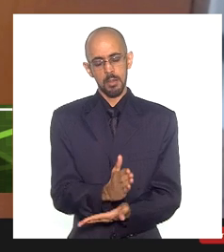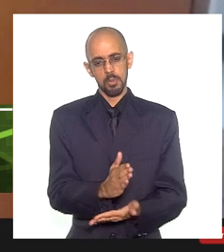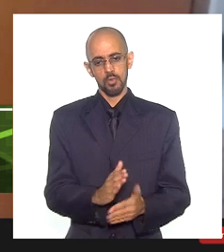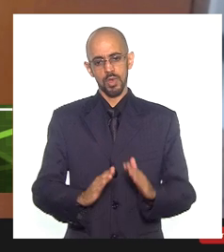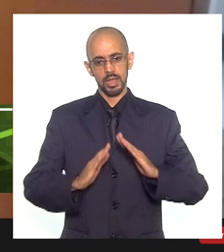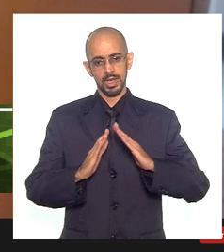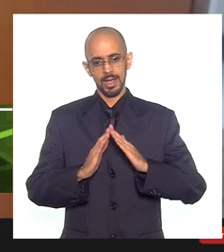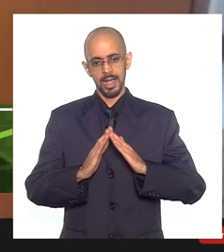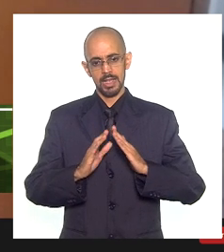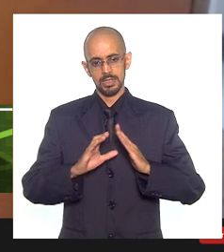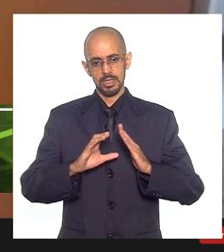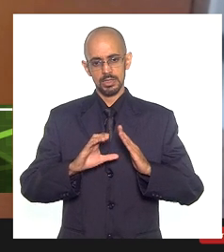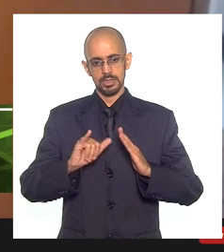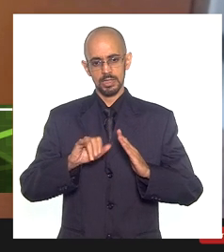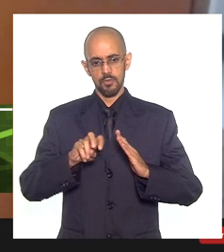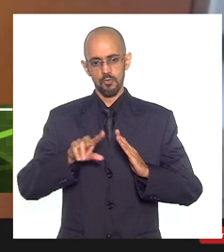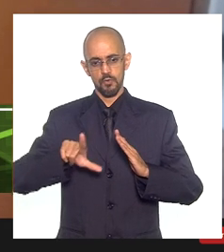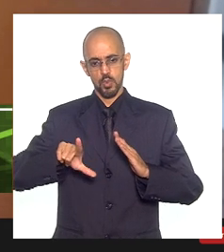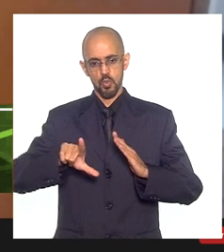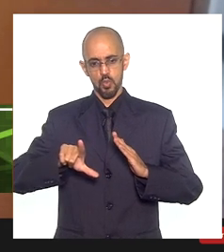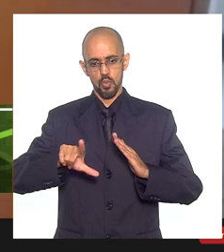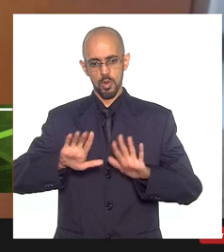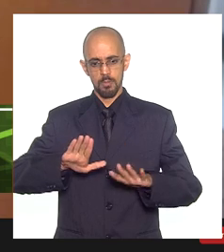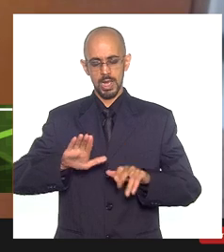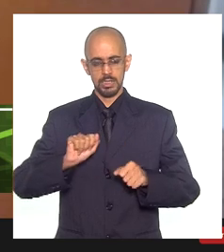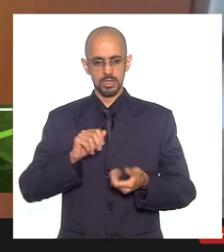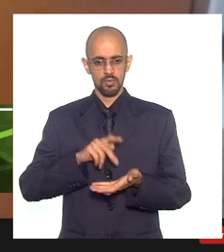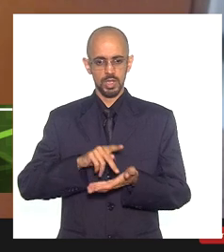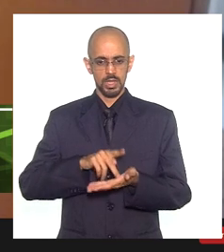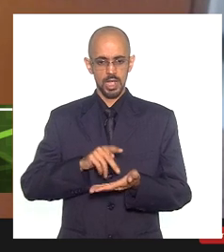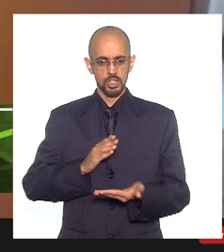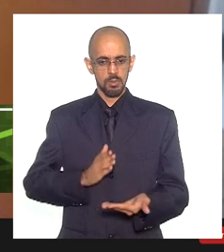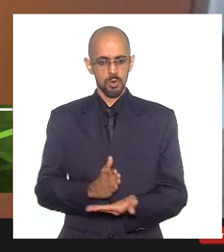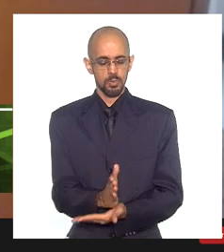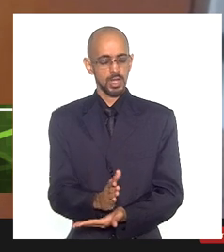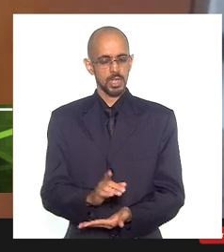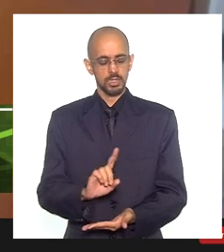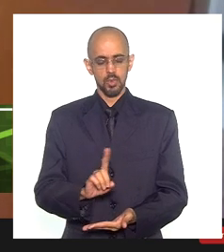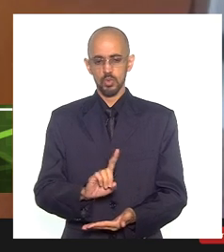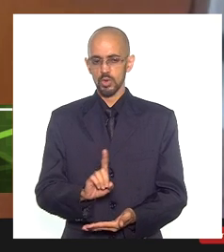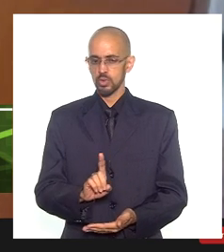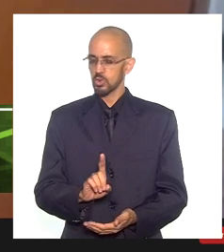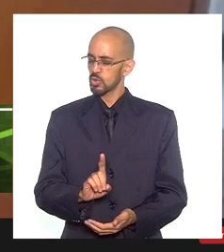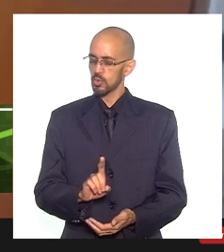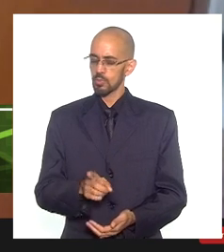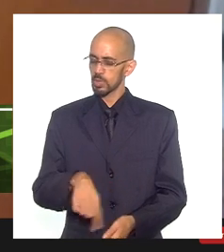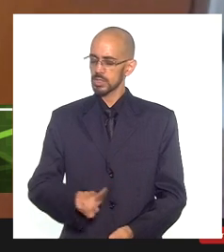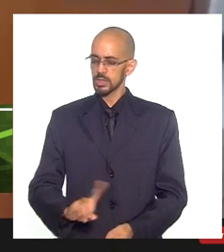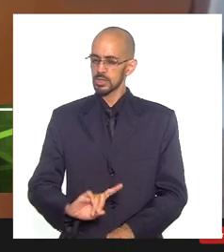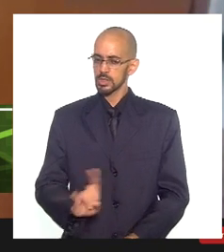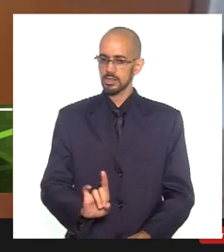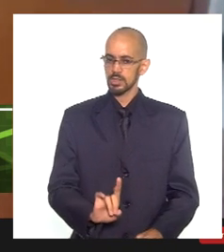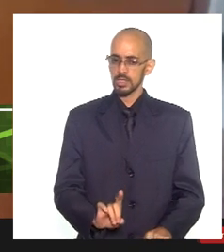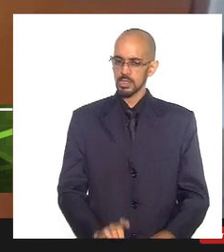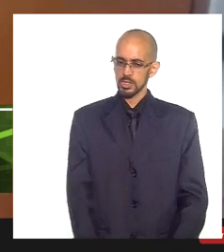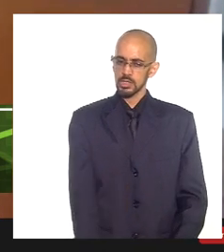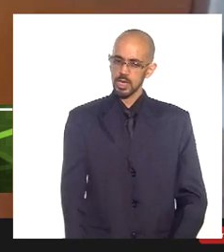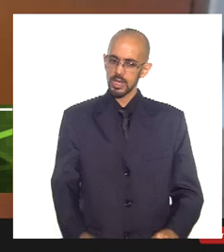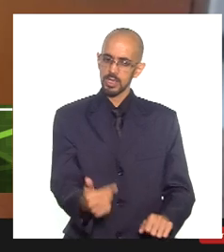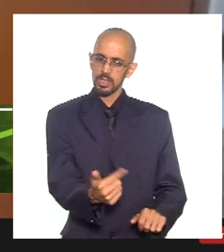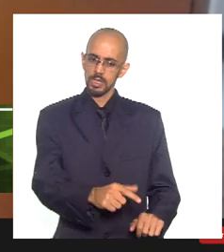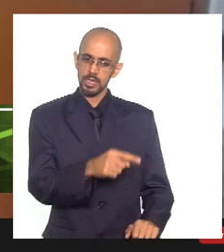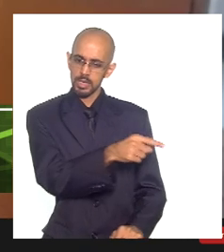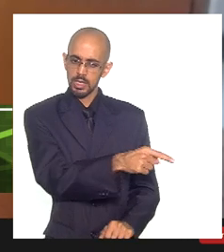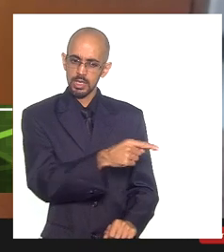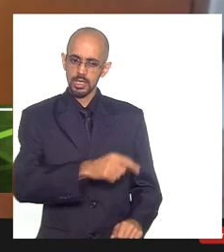Quando na verdade a publicação não deveria adentrar no mérito administrativo que é